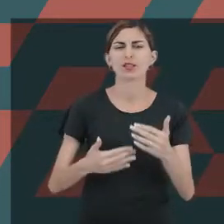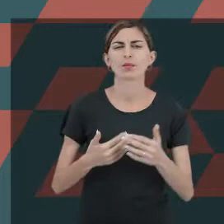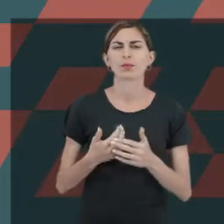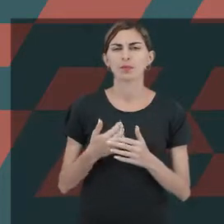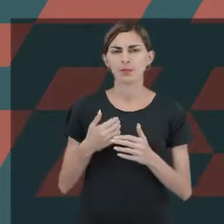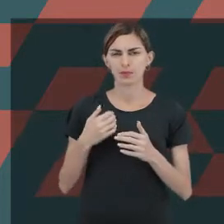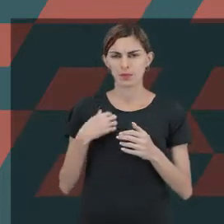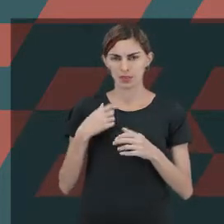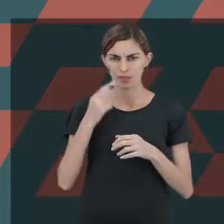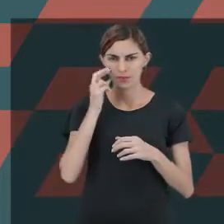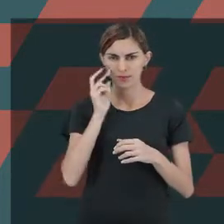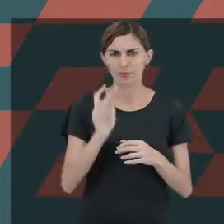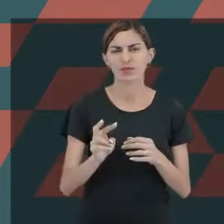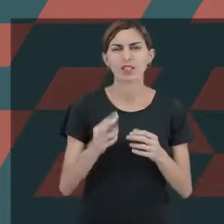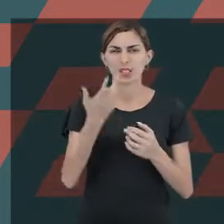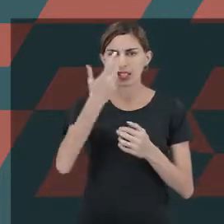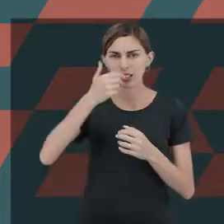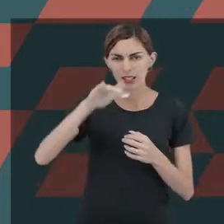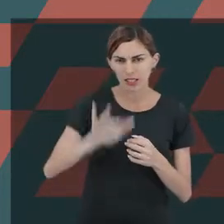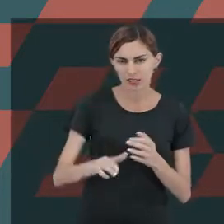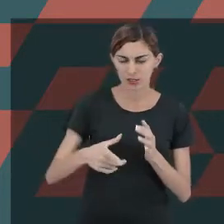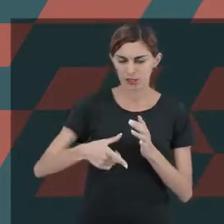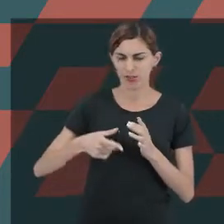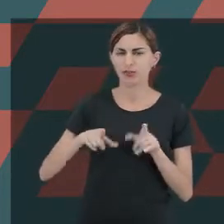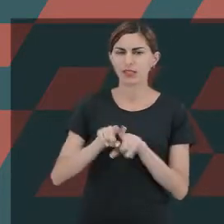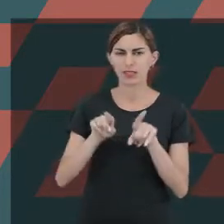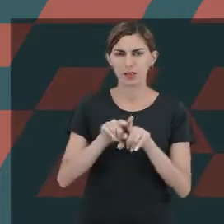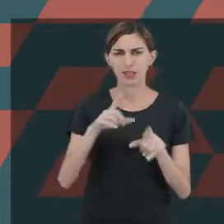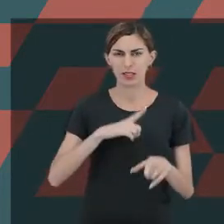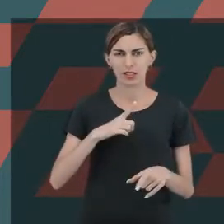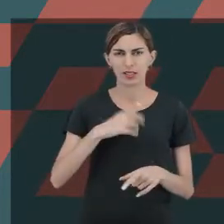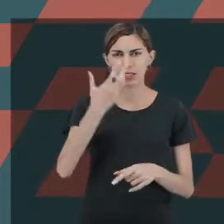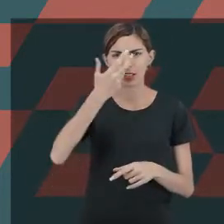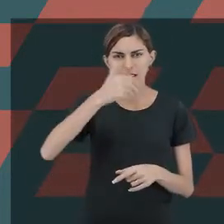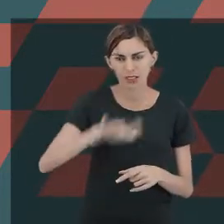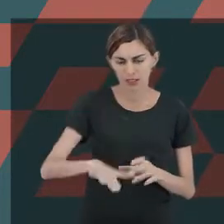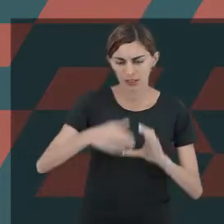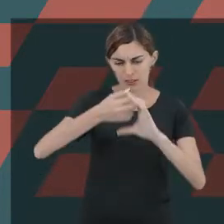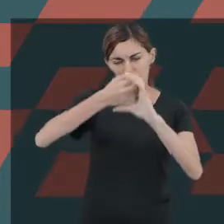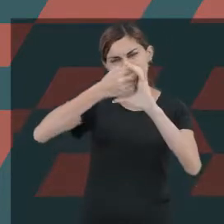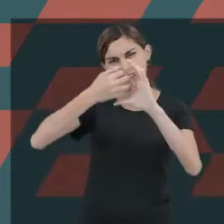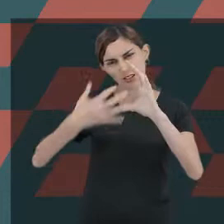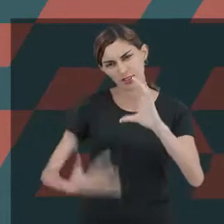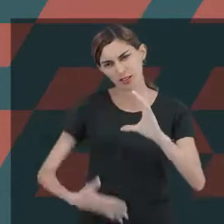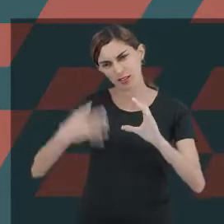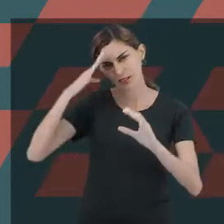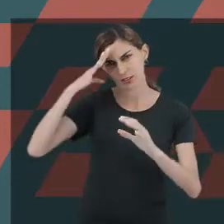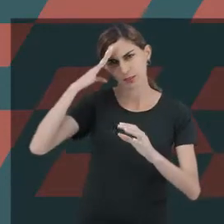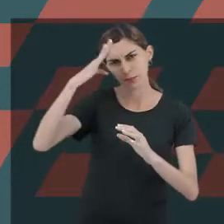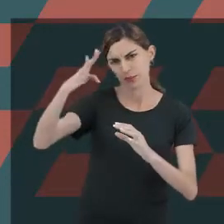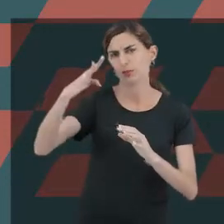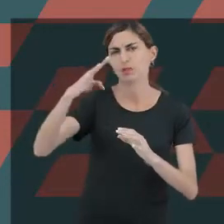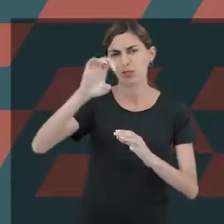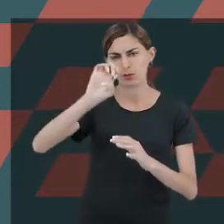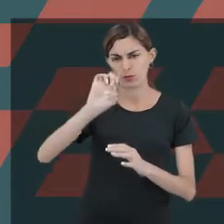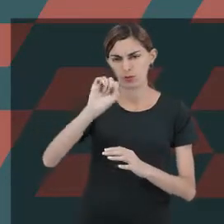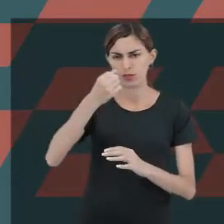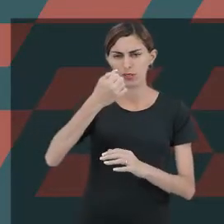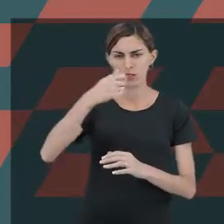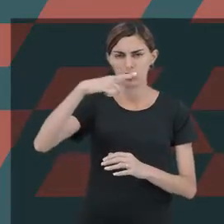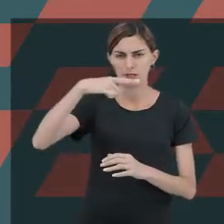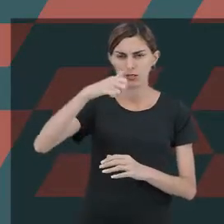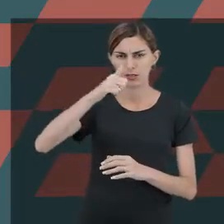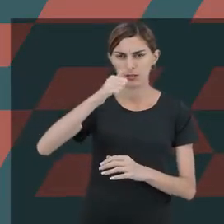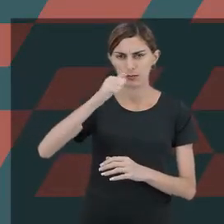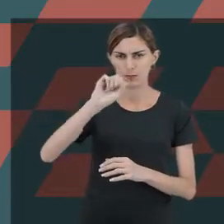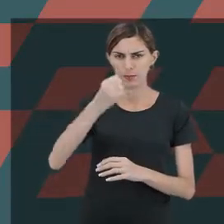de 2 anos de idade, essas crises mudaram um pouquinho. Ainda tem muita criança que tem a característica principal é espasmo, mas a gente hoje já vê